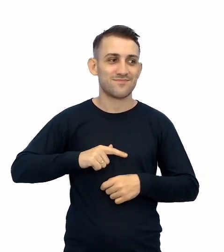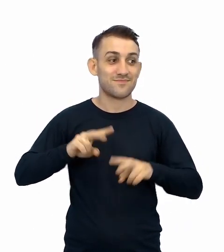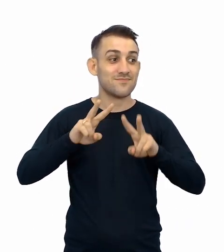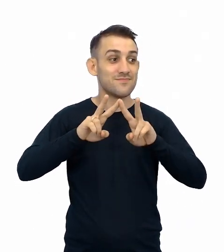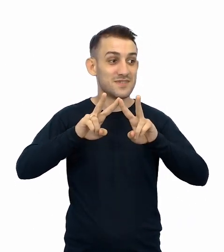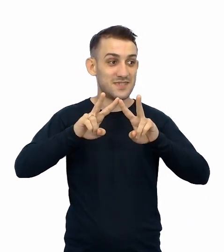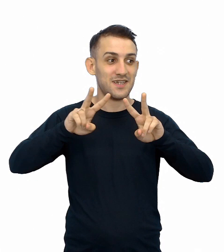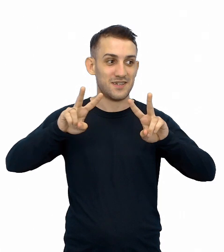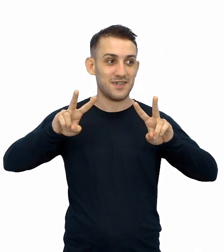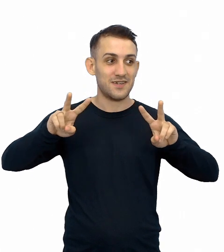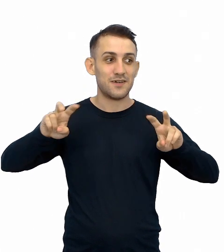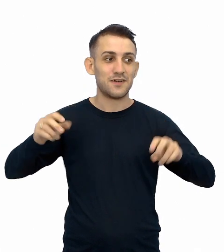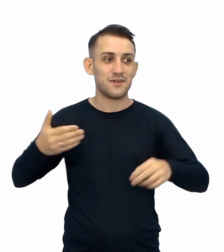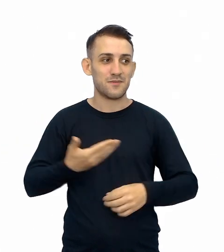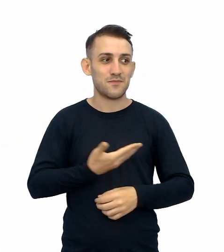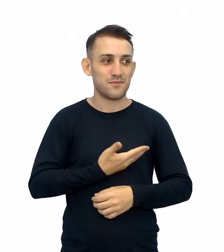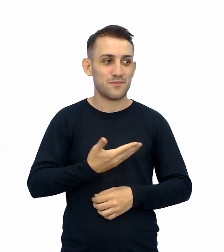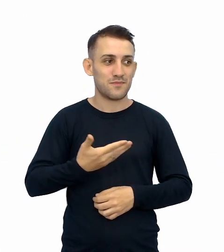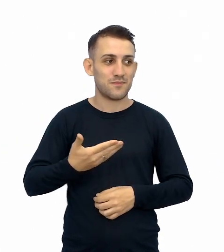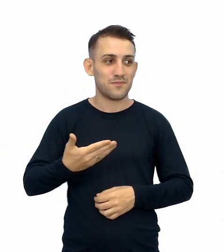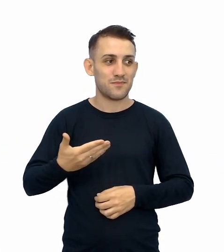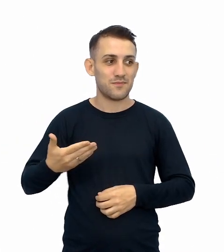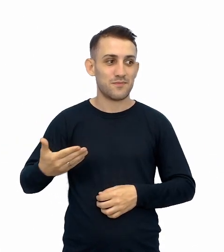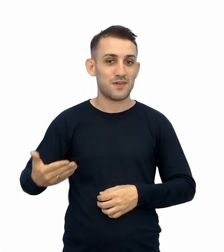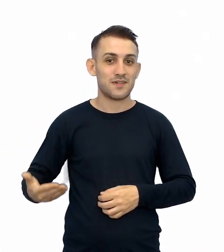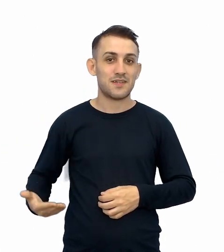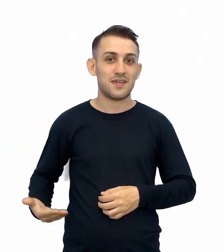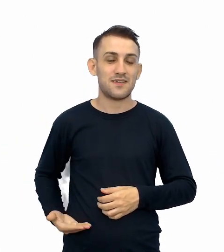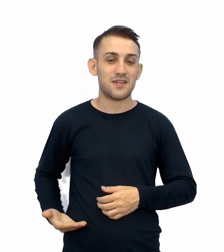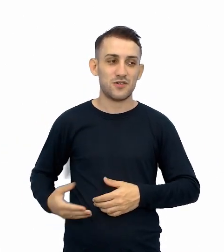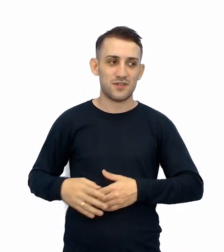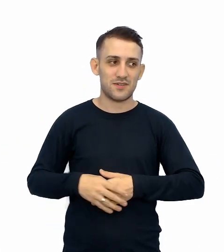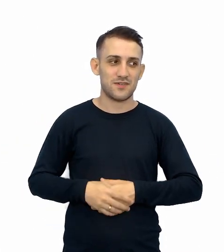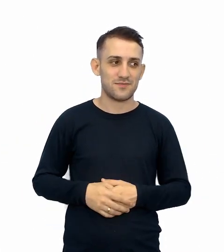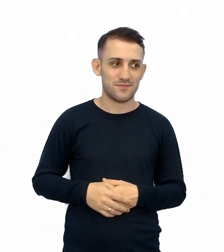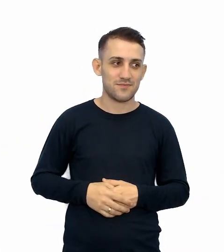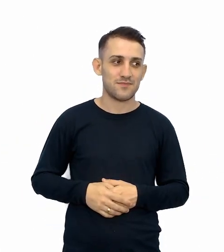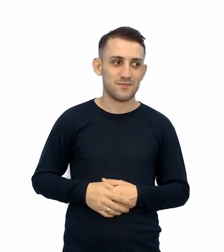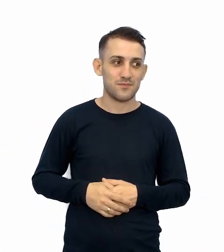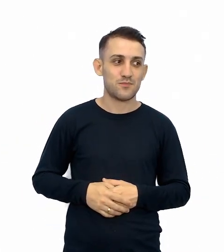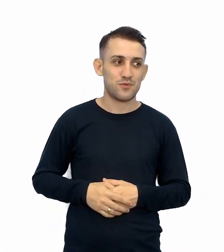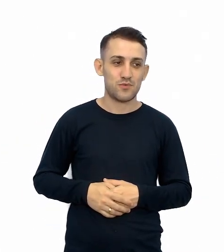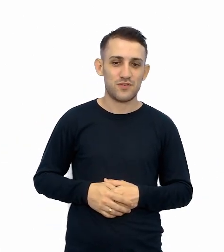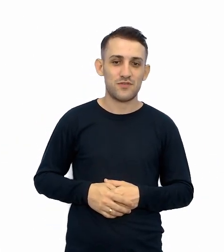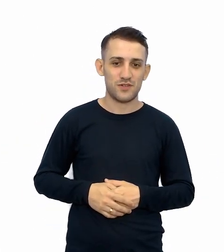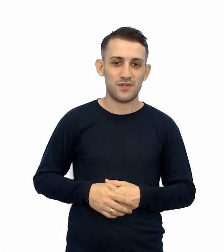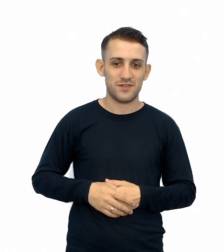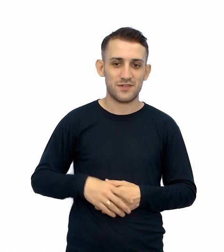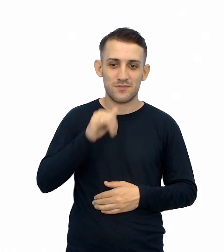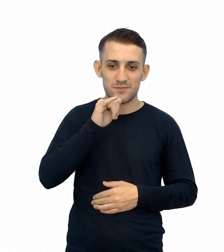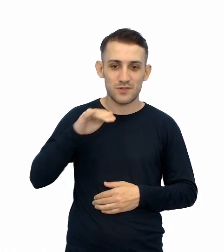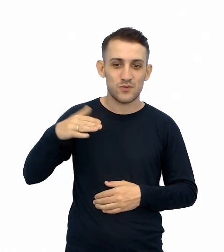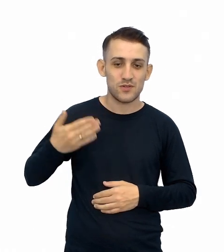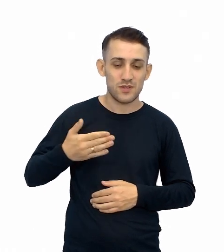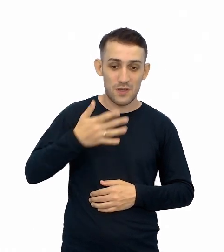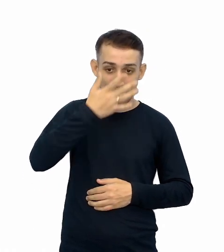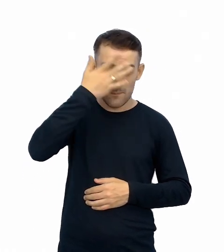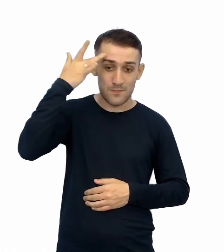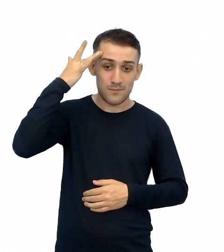conhecimento compartilhado que existe entre ele e o interlocutor. Quando o